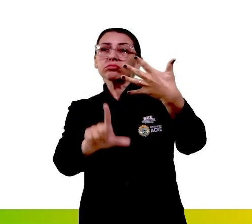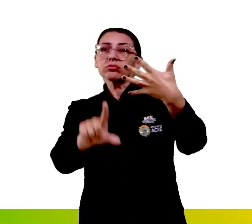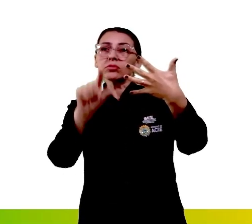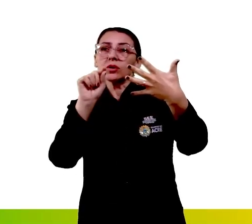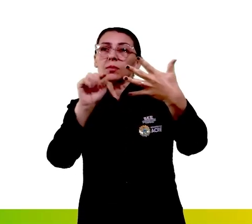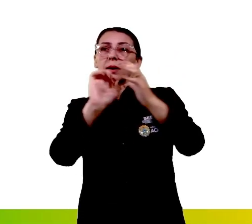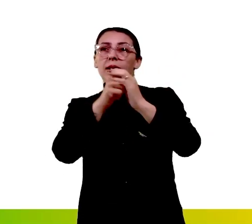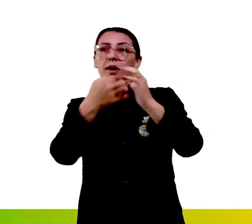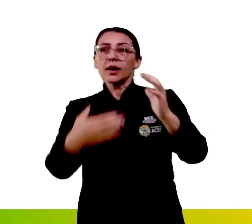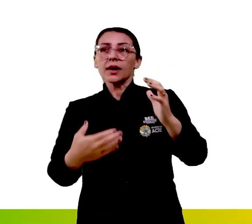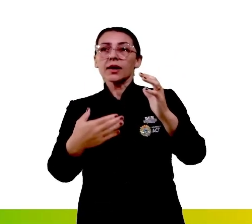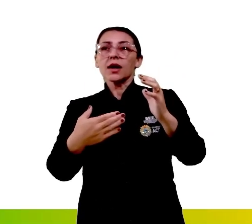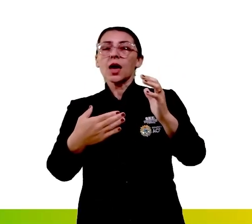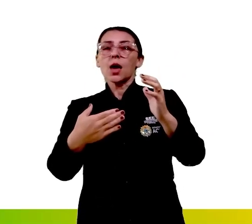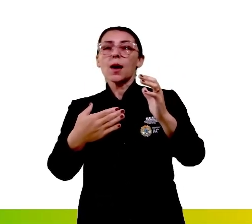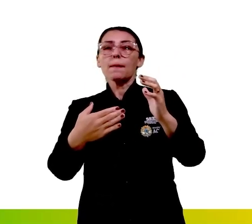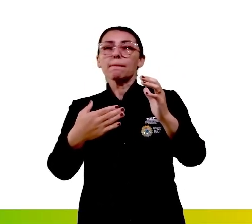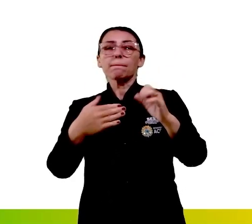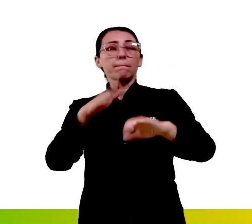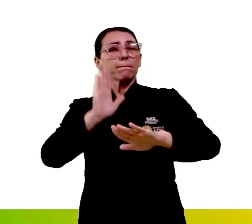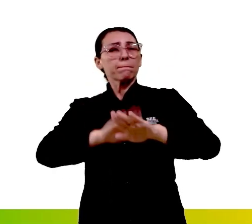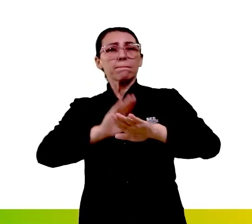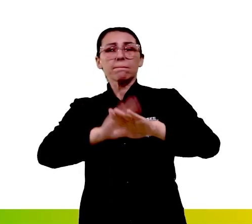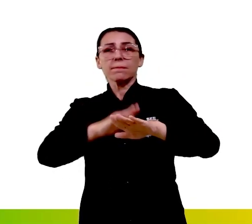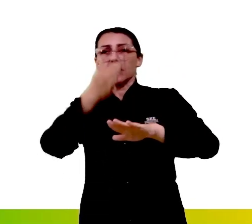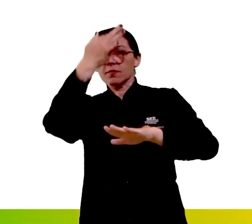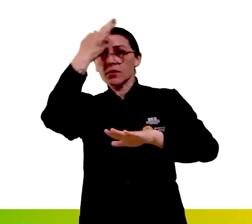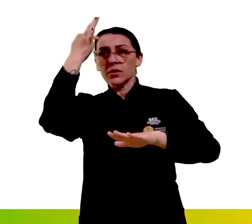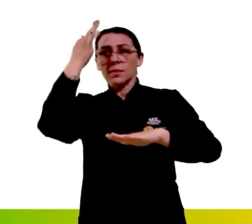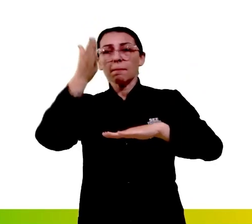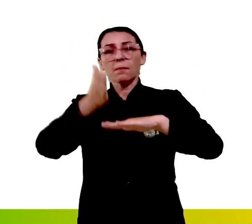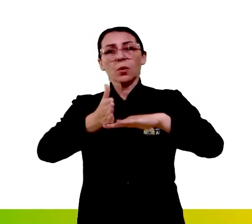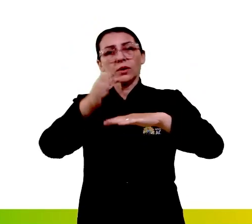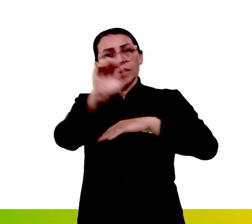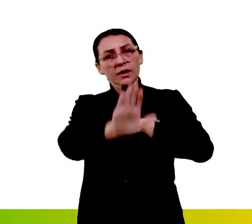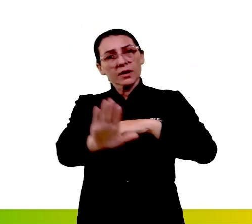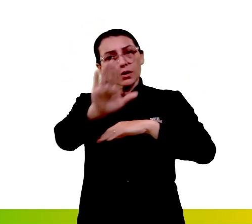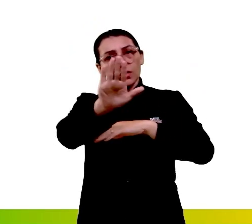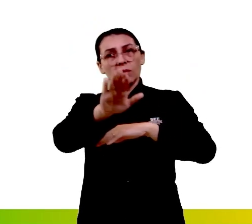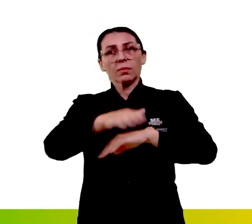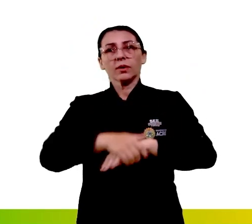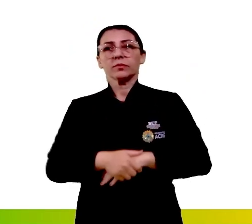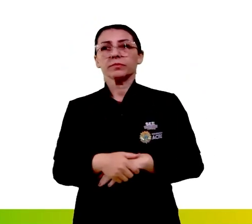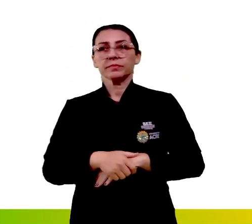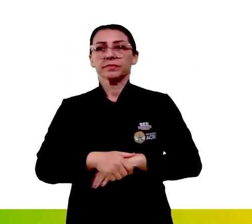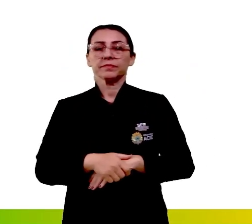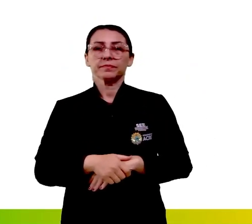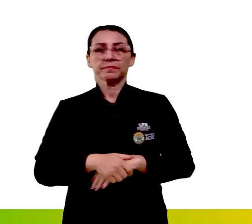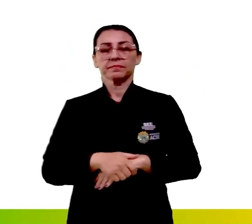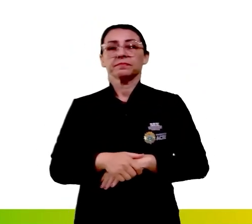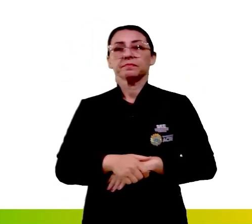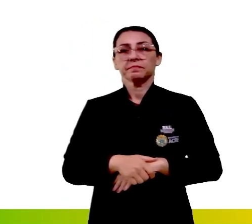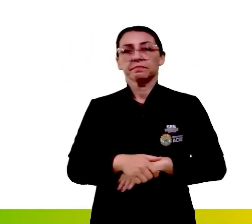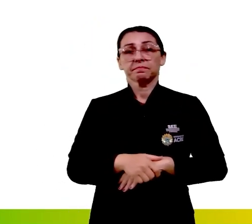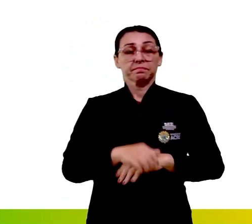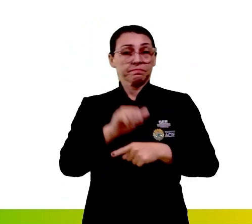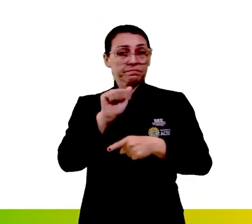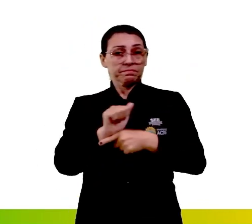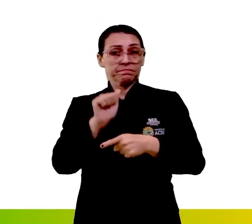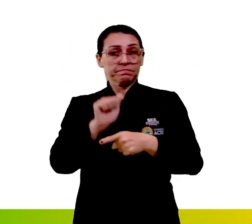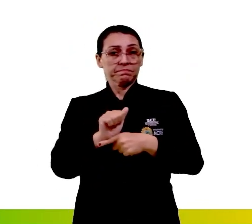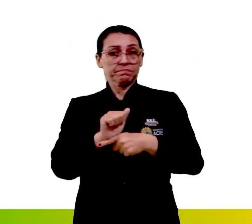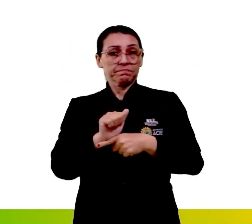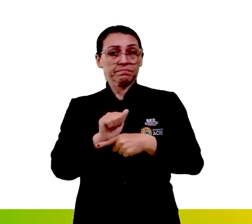opções é uma característica marcante da filosofia moderna europeia? Letra